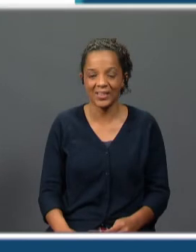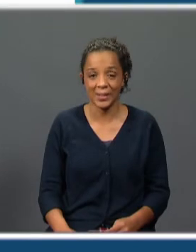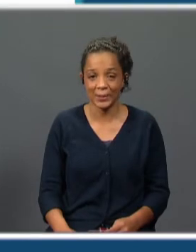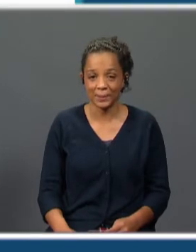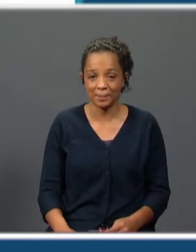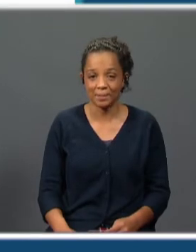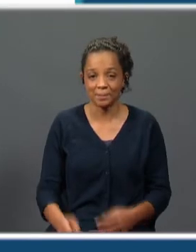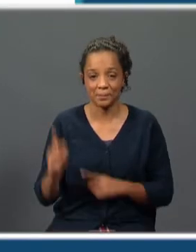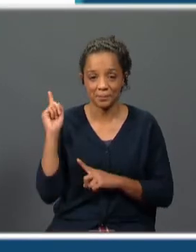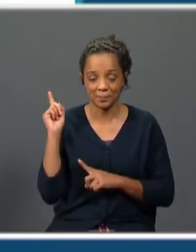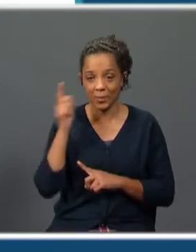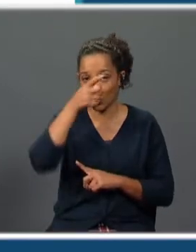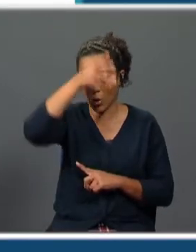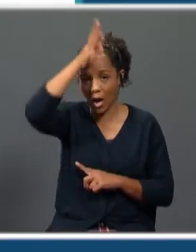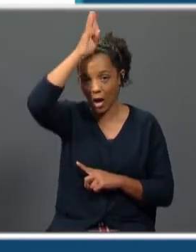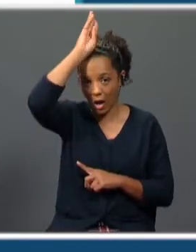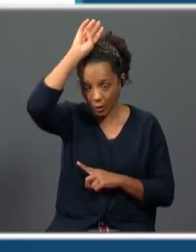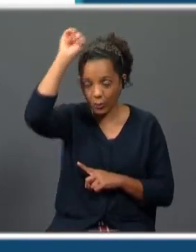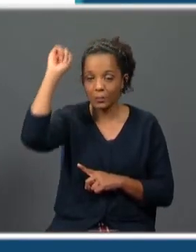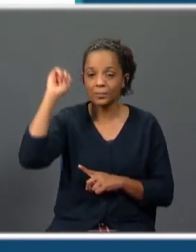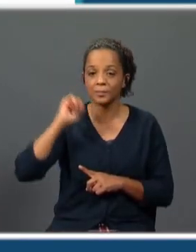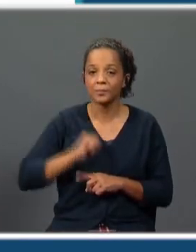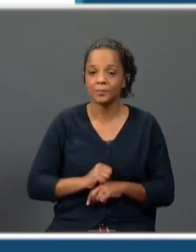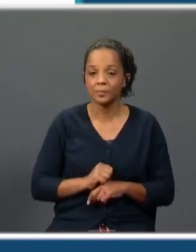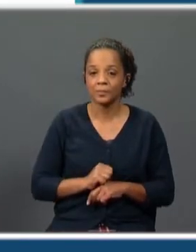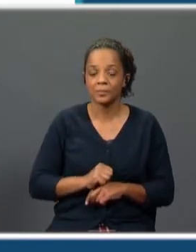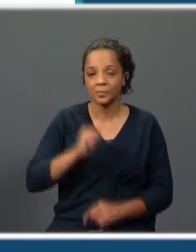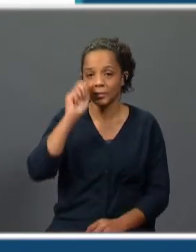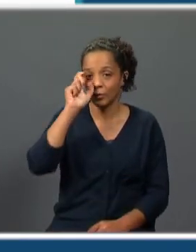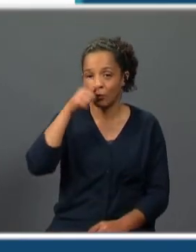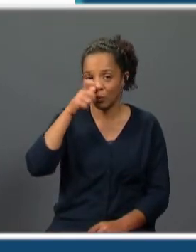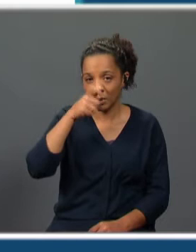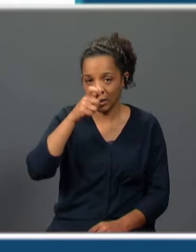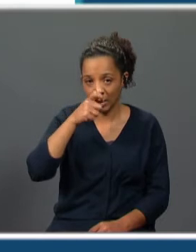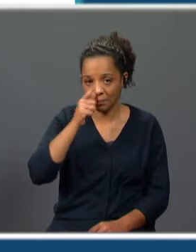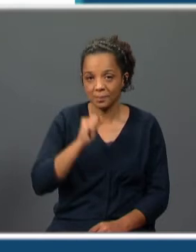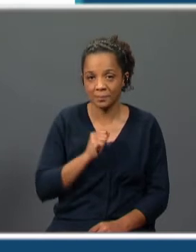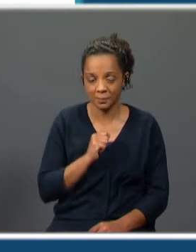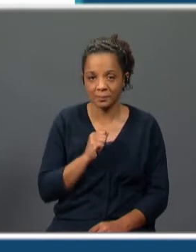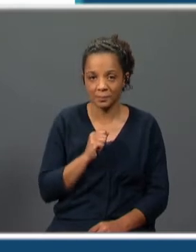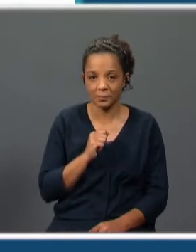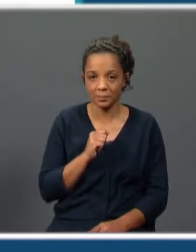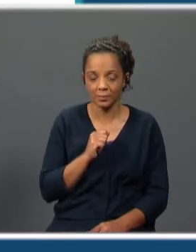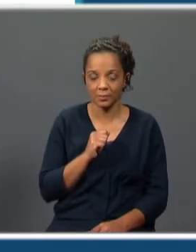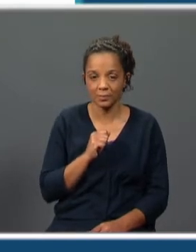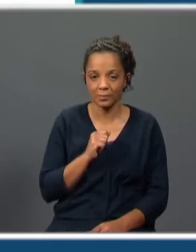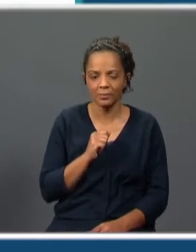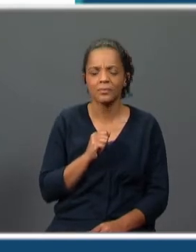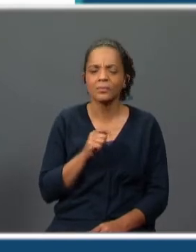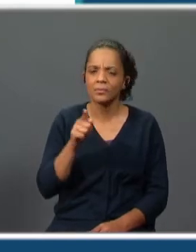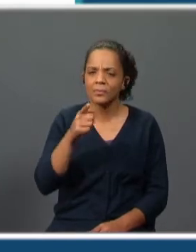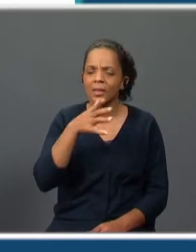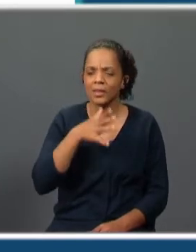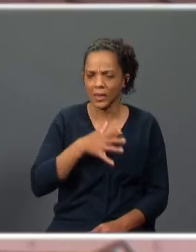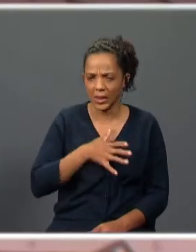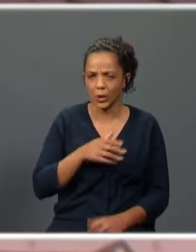eram o galo e a formiga. E diga uma